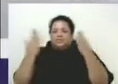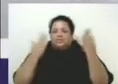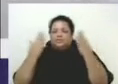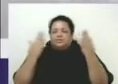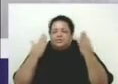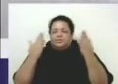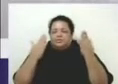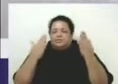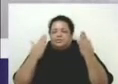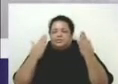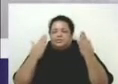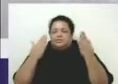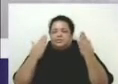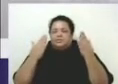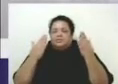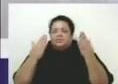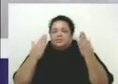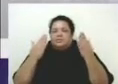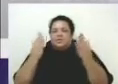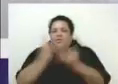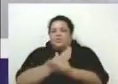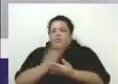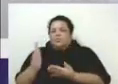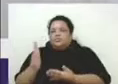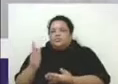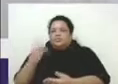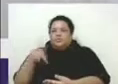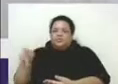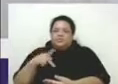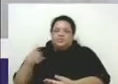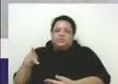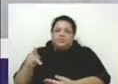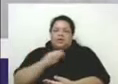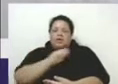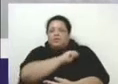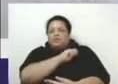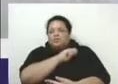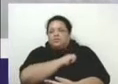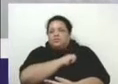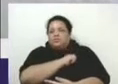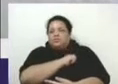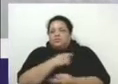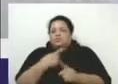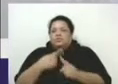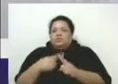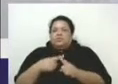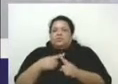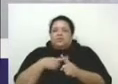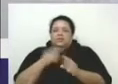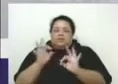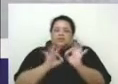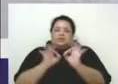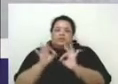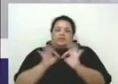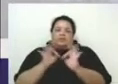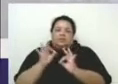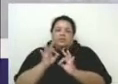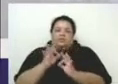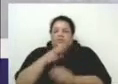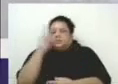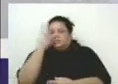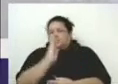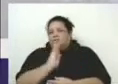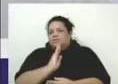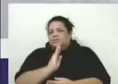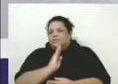também por professores, profissionais, porque existe um programa nacional. Em 2015, houve, então, a